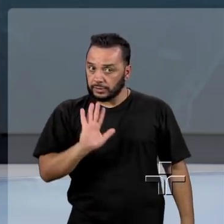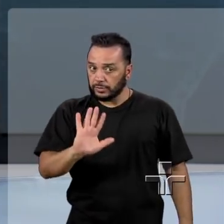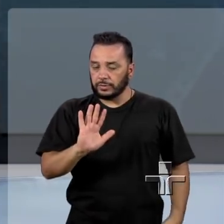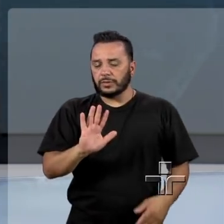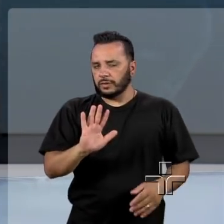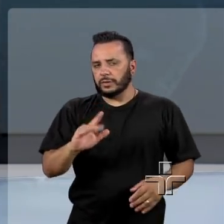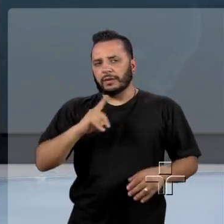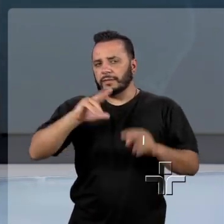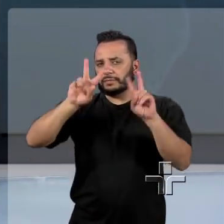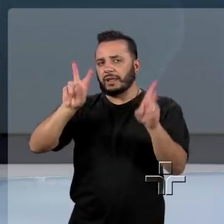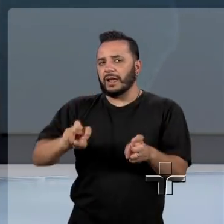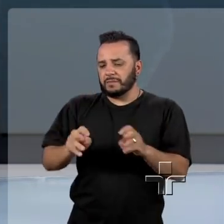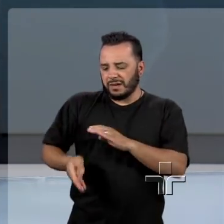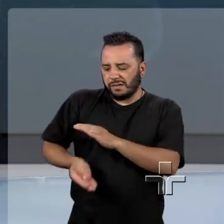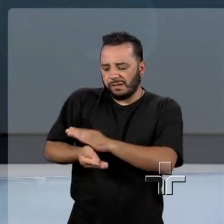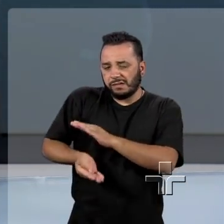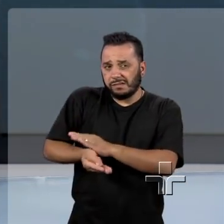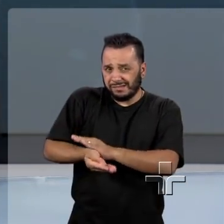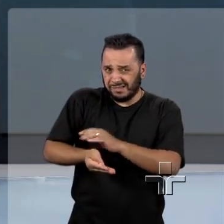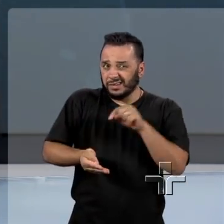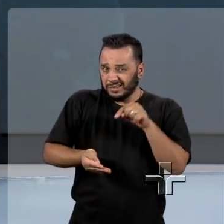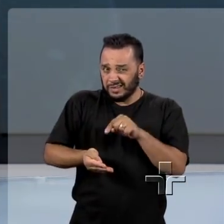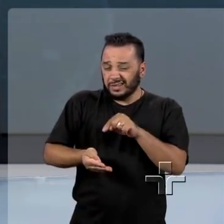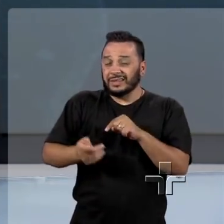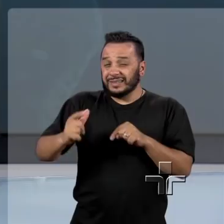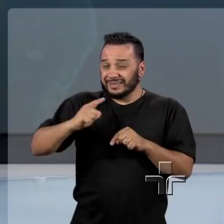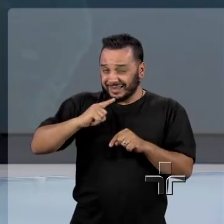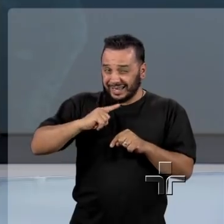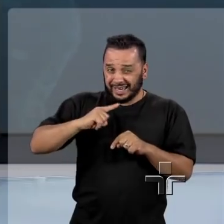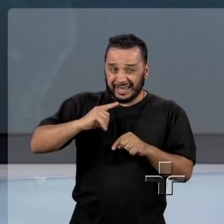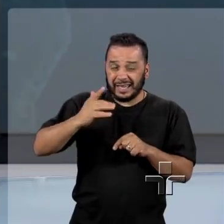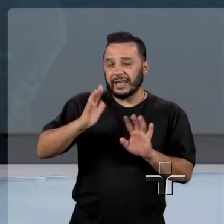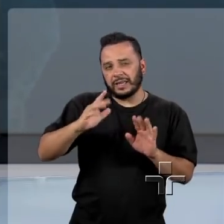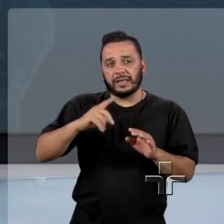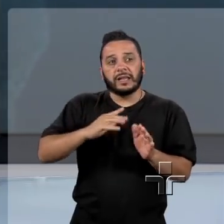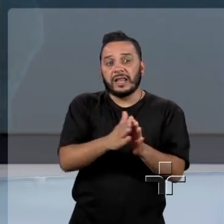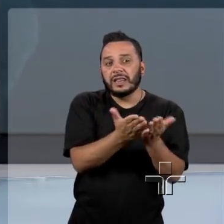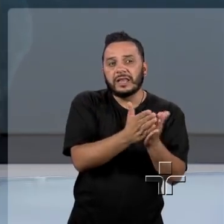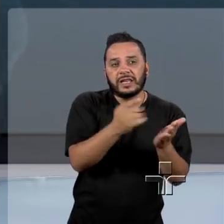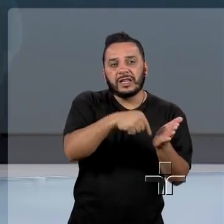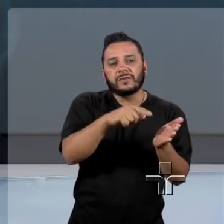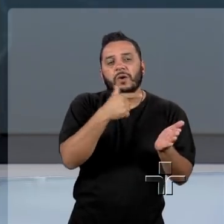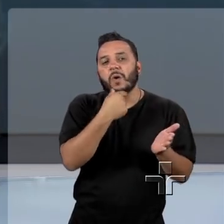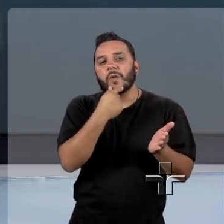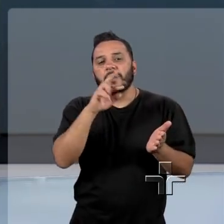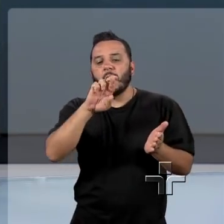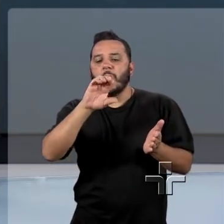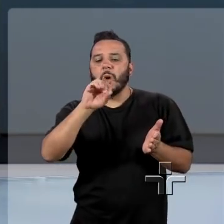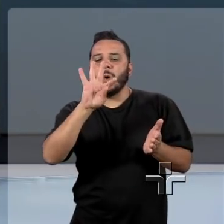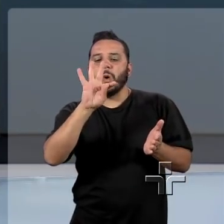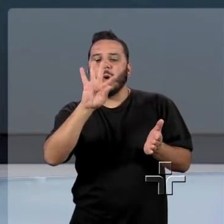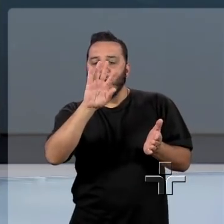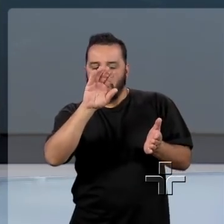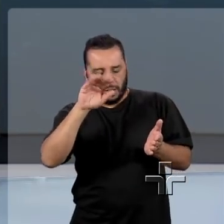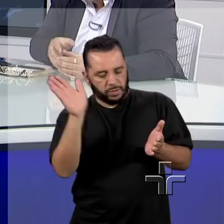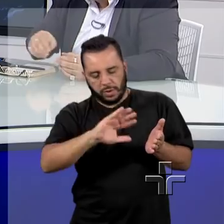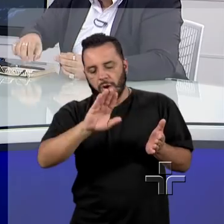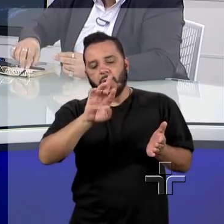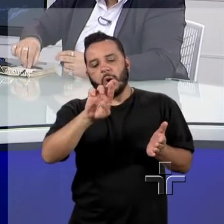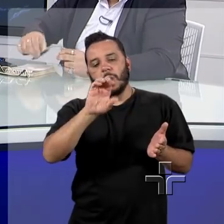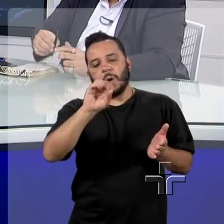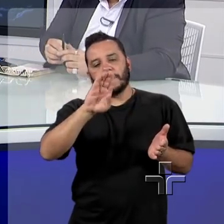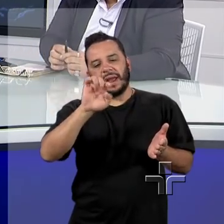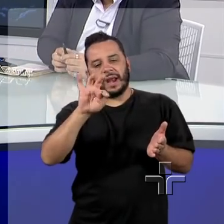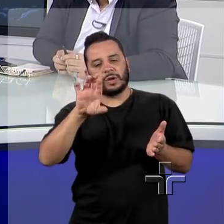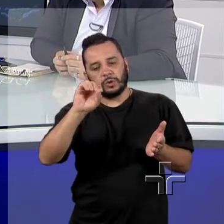de corrupção, há que se revisitar alguns autores, para quem quiser ler, um que eu gosto muito, Roberto da Mata, que é o criador do conceito